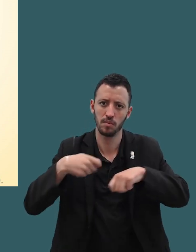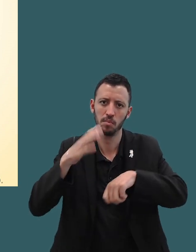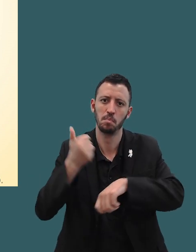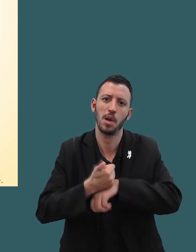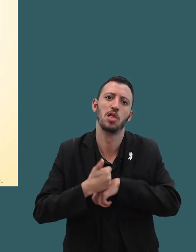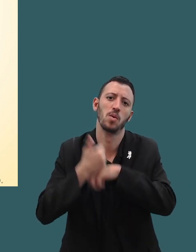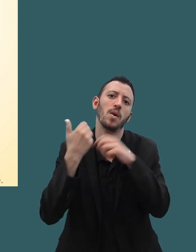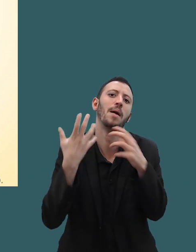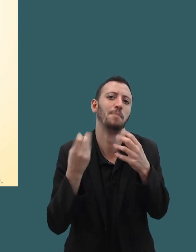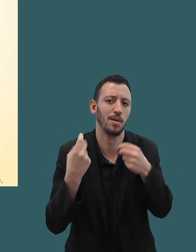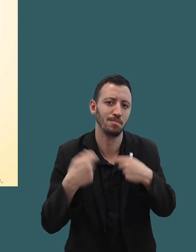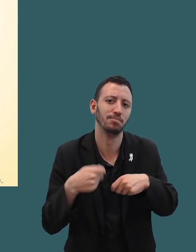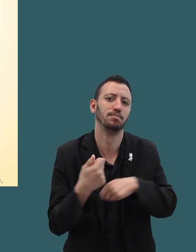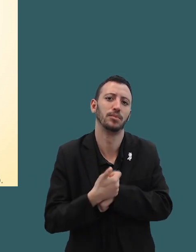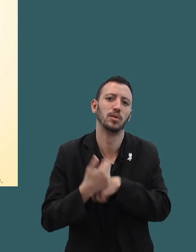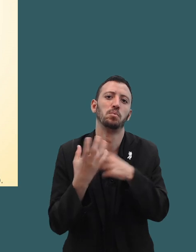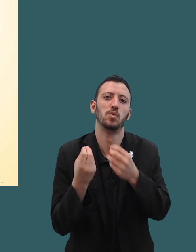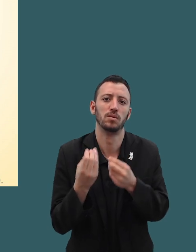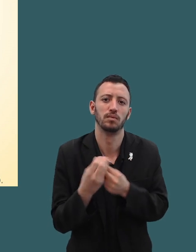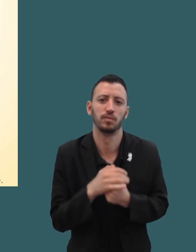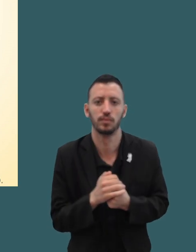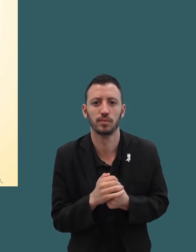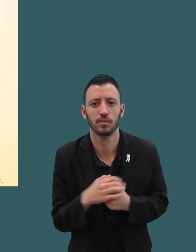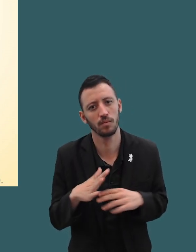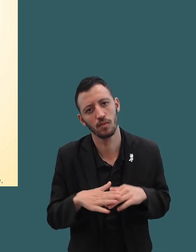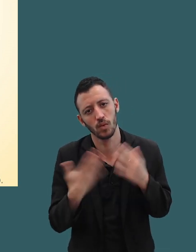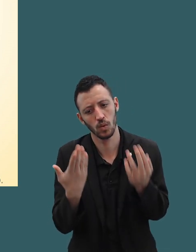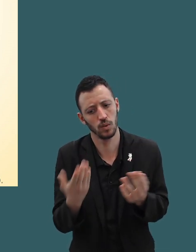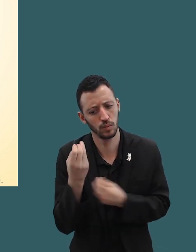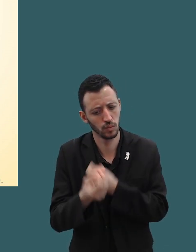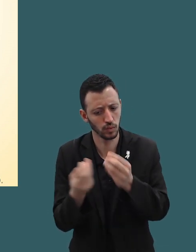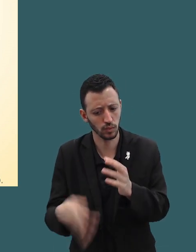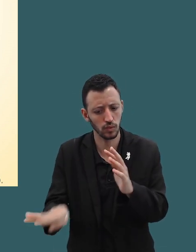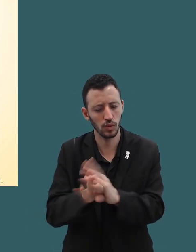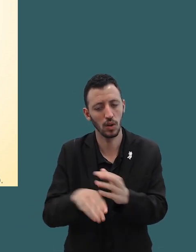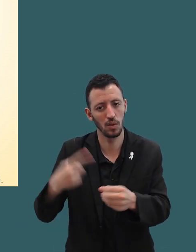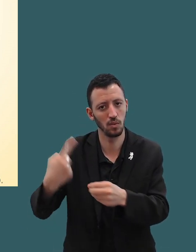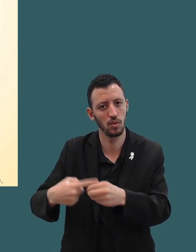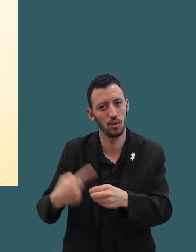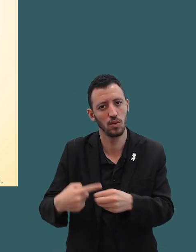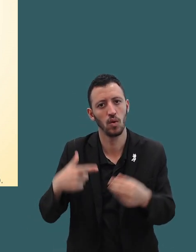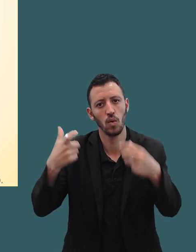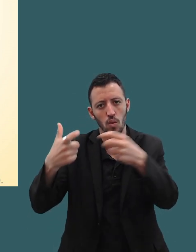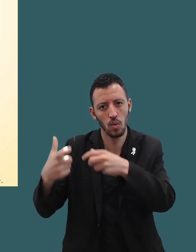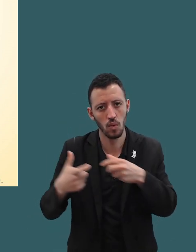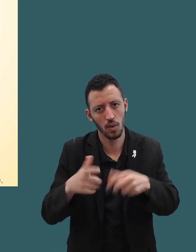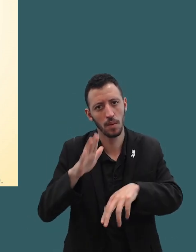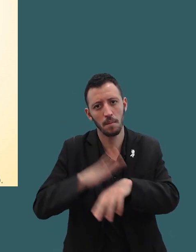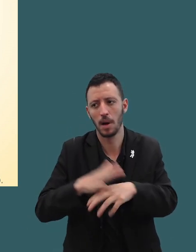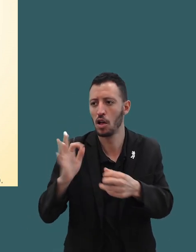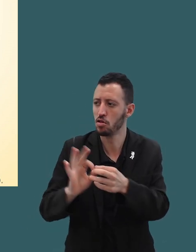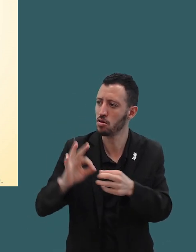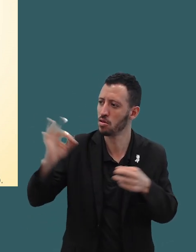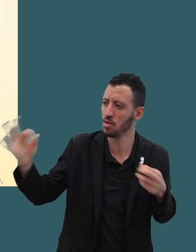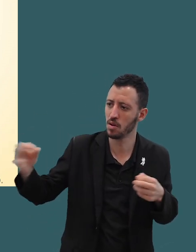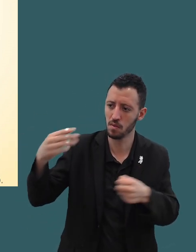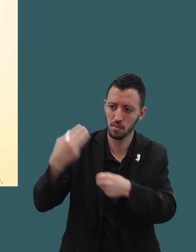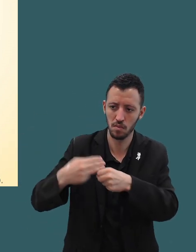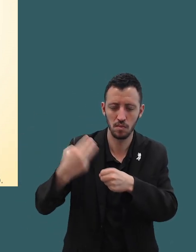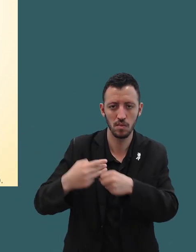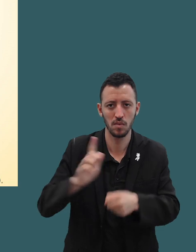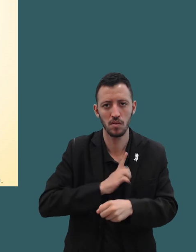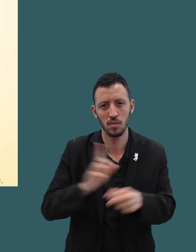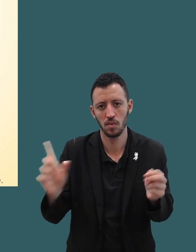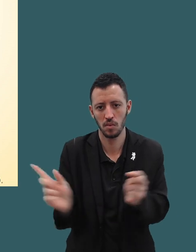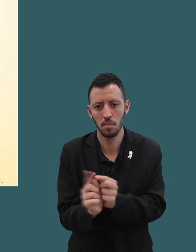precisa melhorar muito como chegar nos bairros, como chegar nos territórios mais afastados, nos municípios